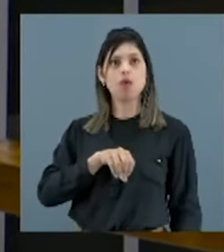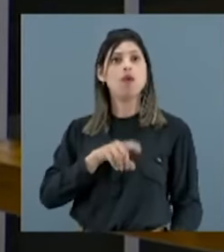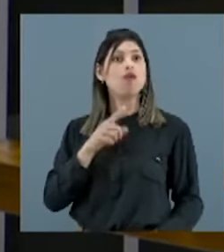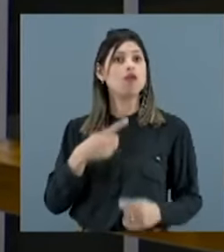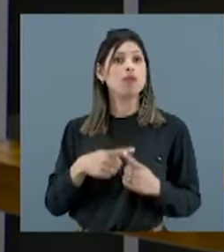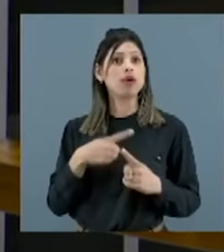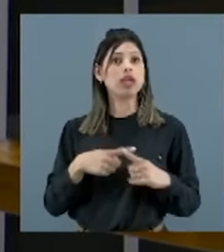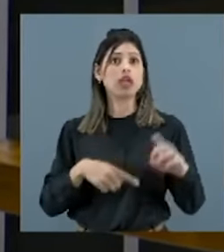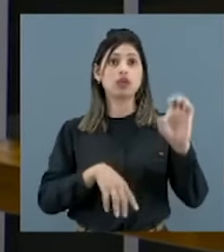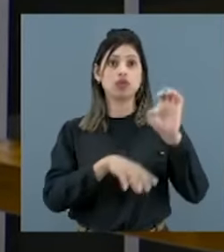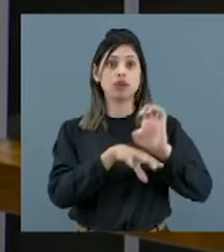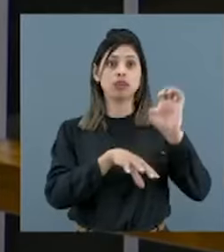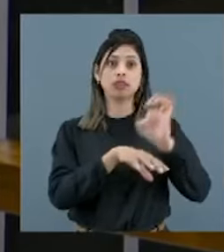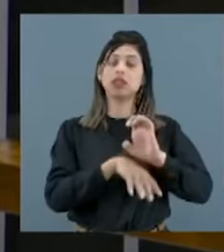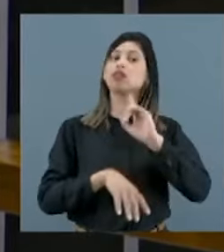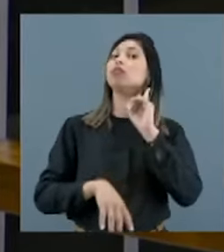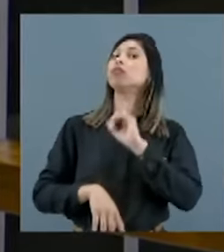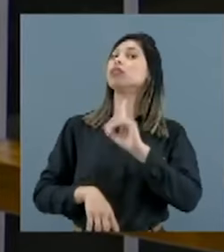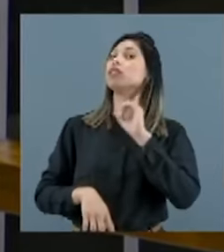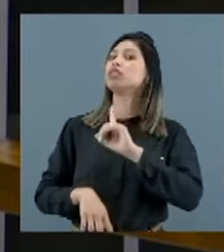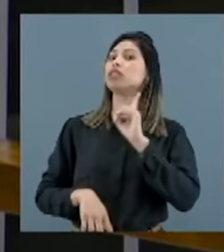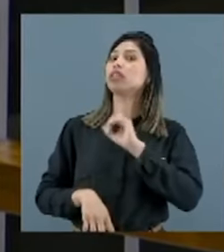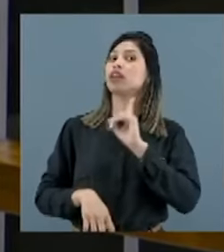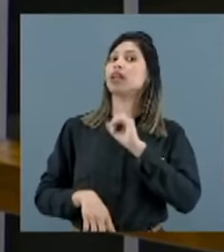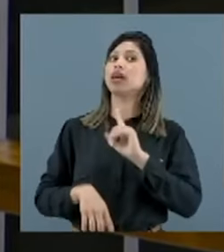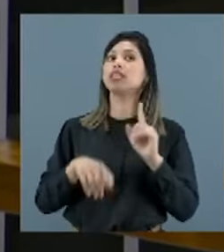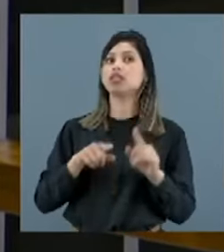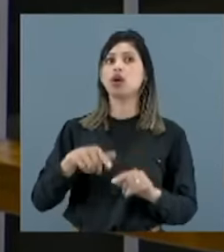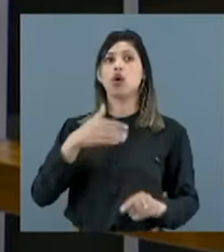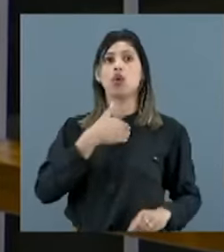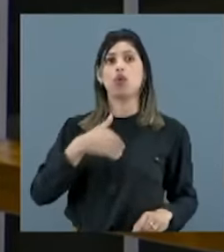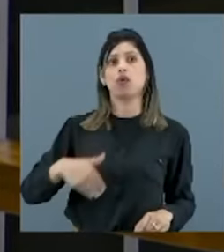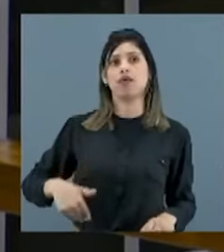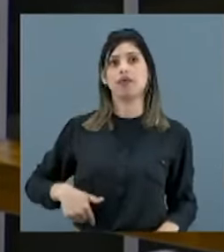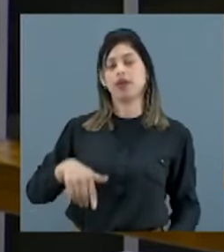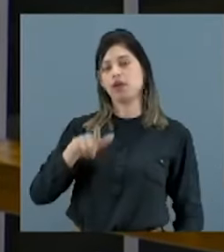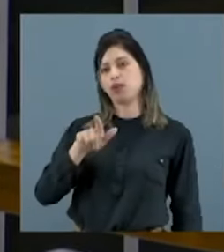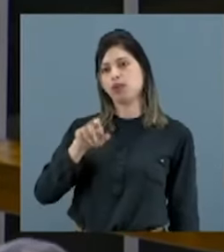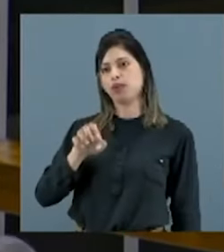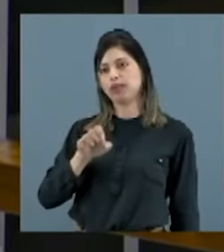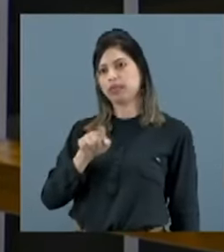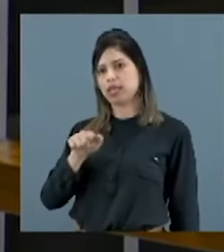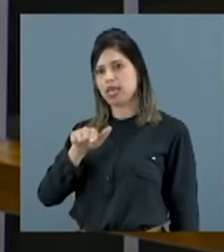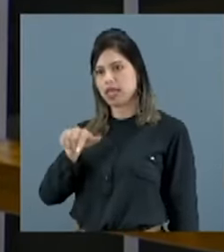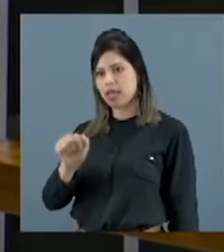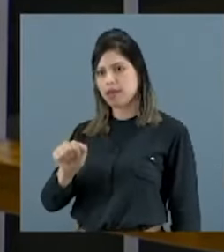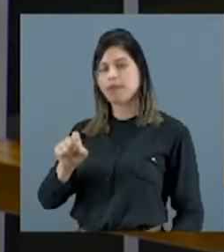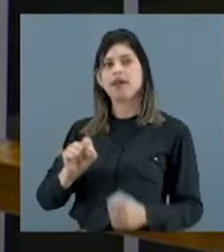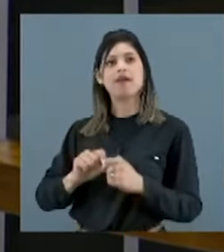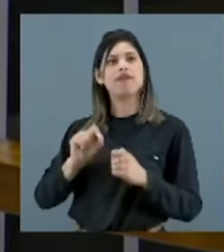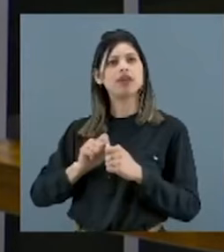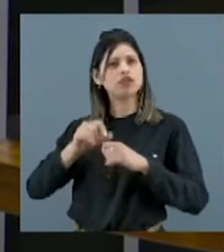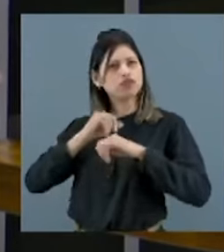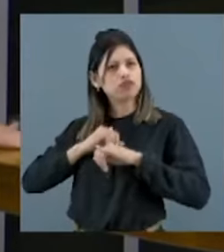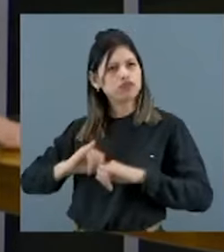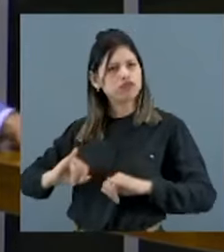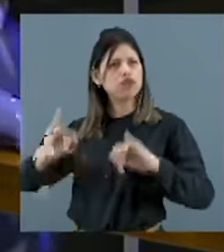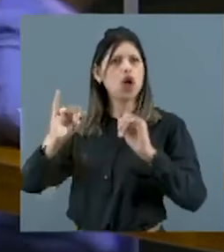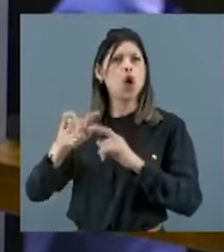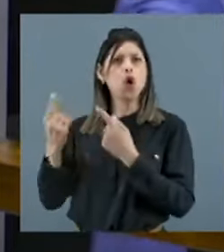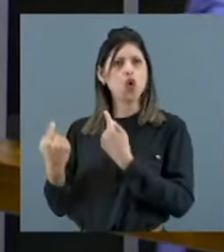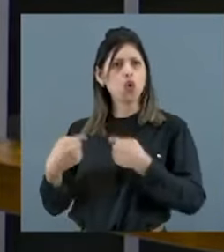um governador que chama Zema. O Zema fez campanha dizendo que era contra imposto. Agora fez um monte de aumento de